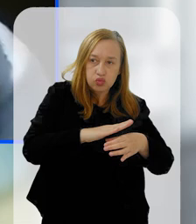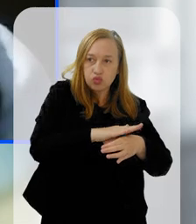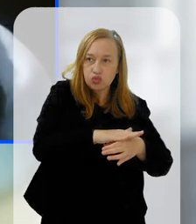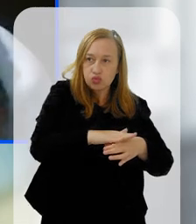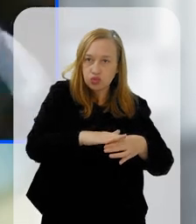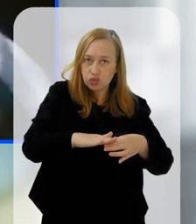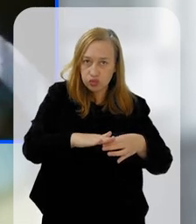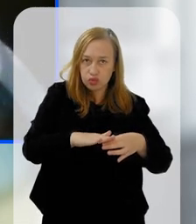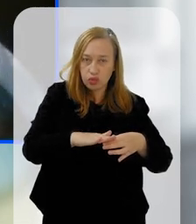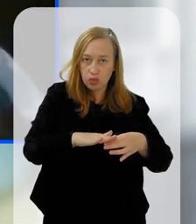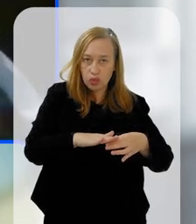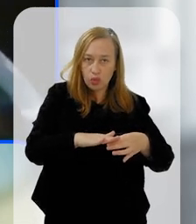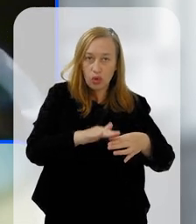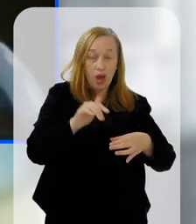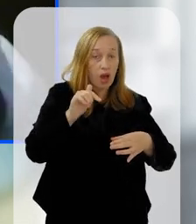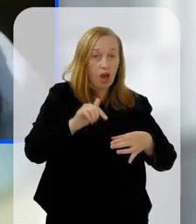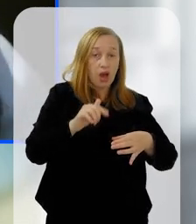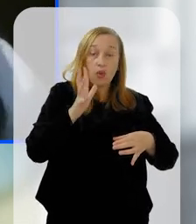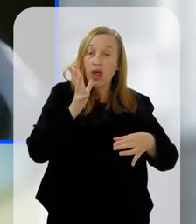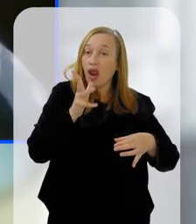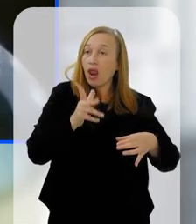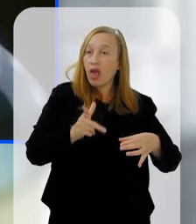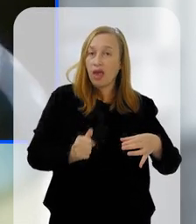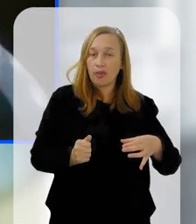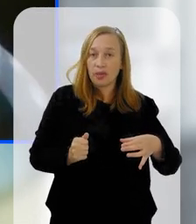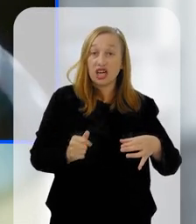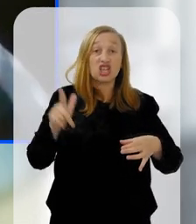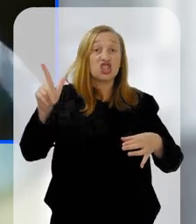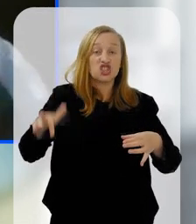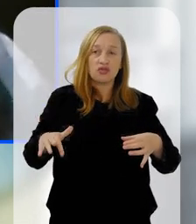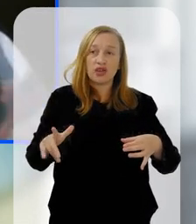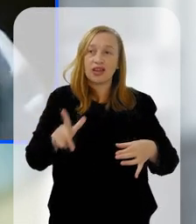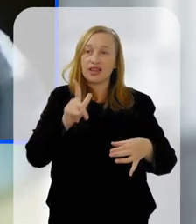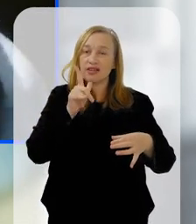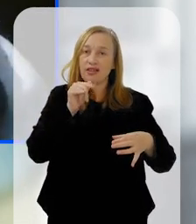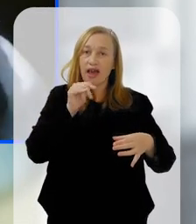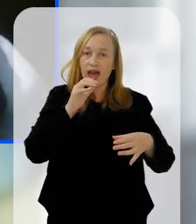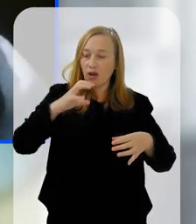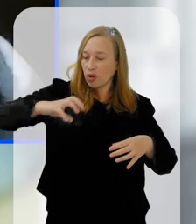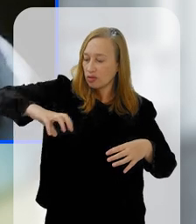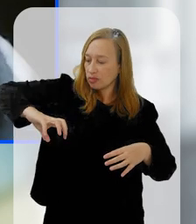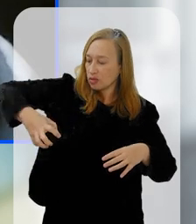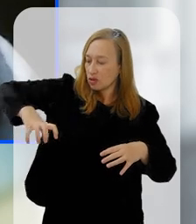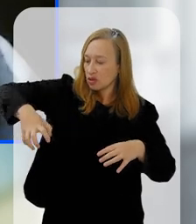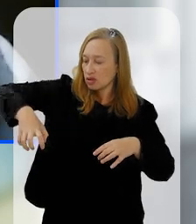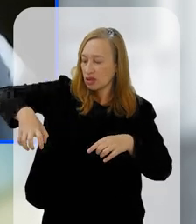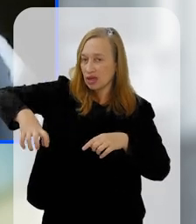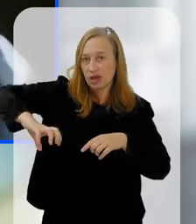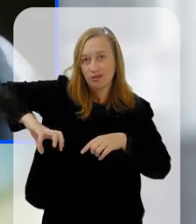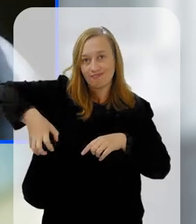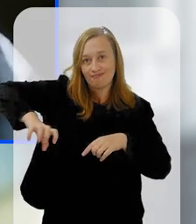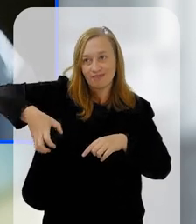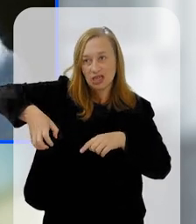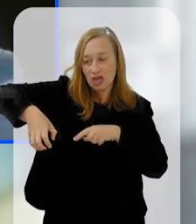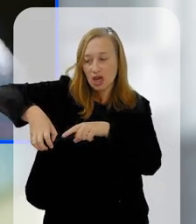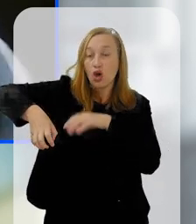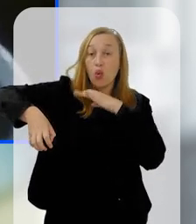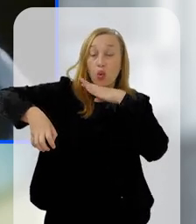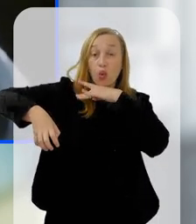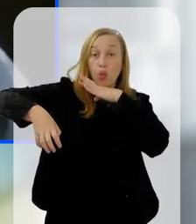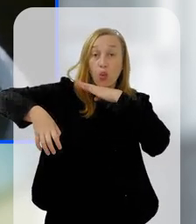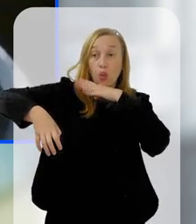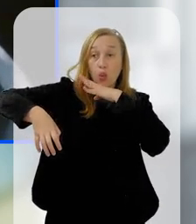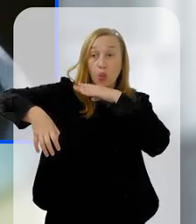da SEDAI ou de qualquer empresa, que é clorada, que é cara, para irrigar um jardim, para dar banho em cachorro, para